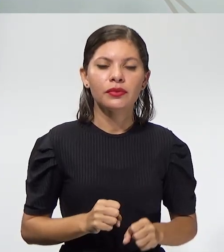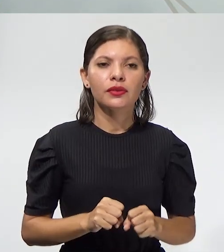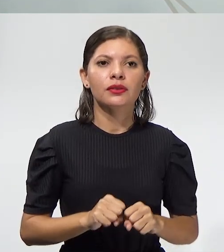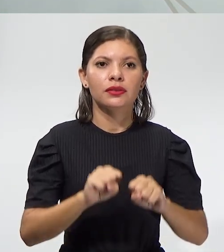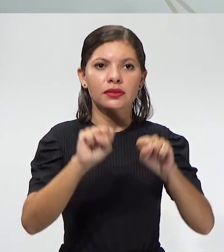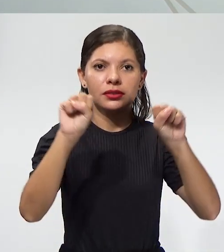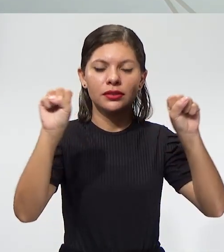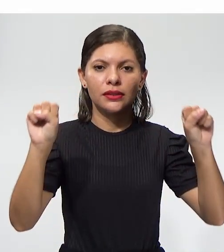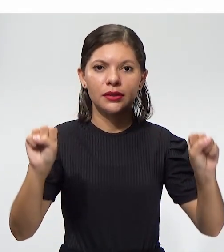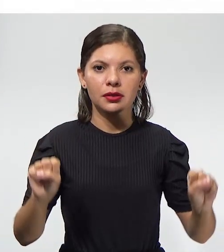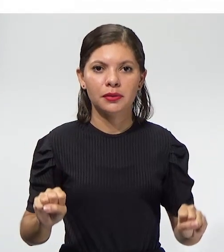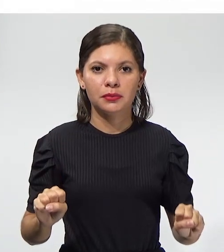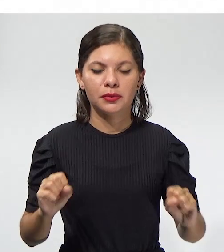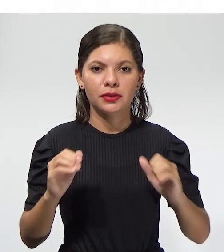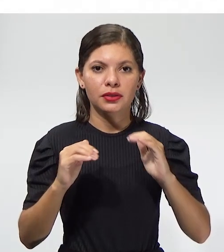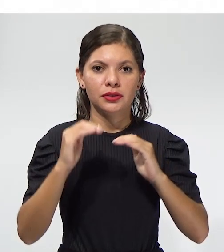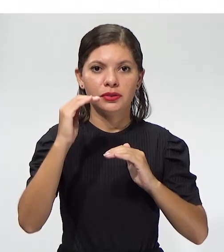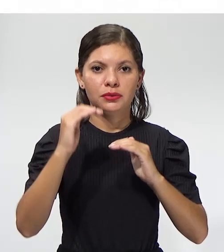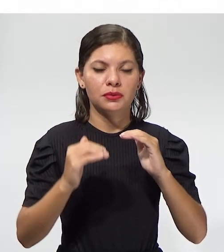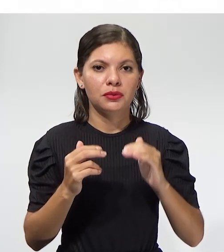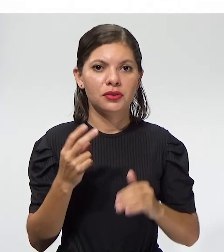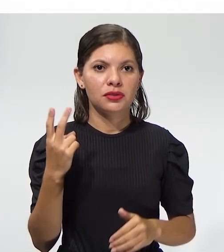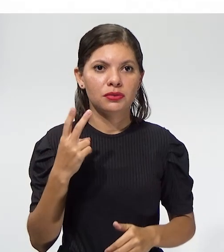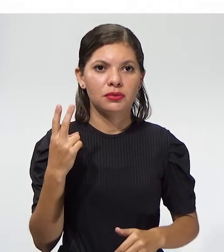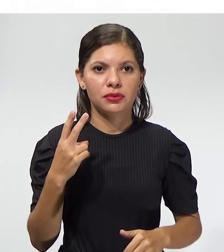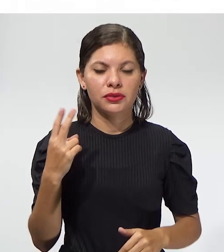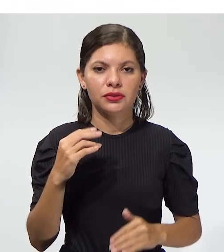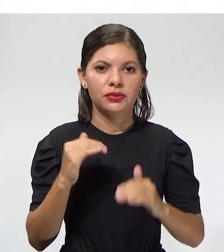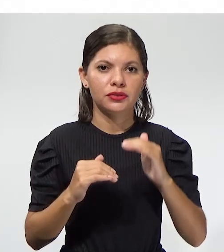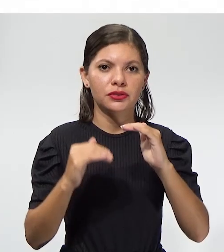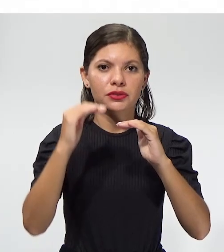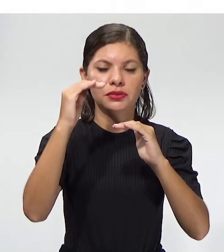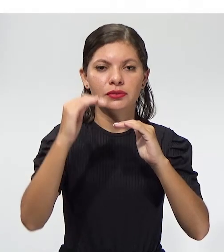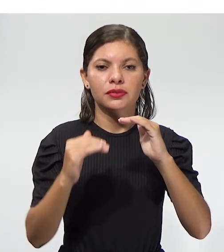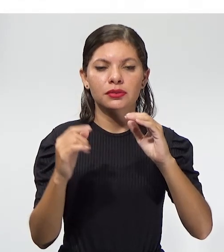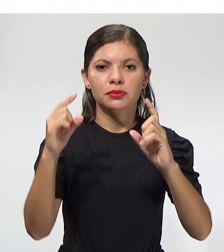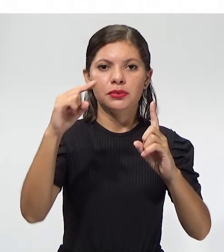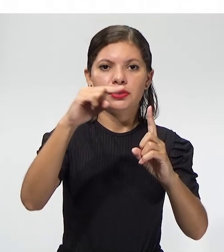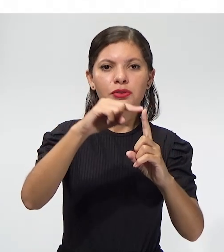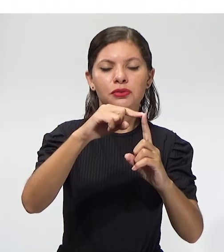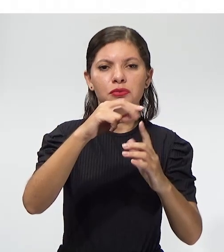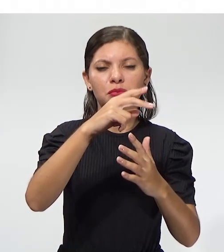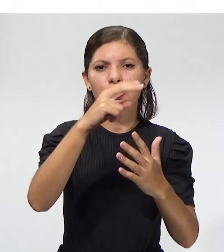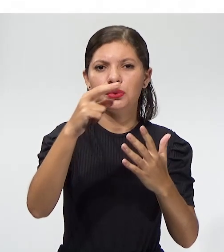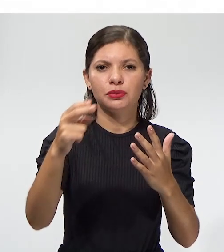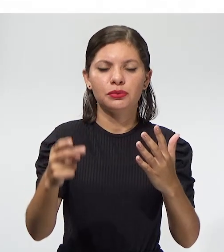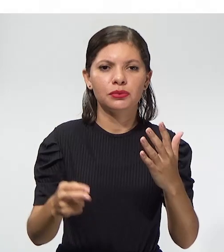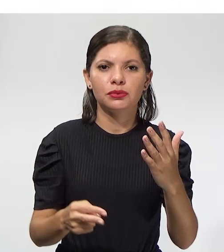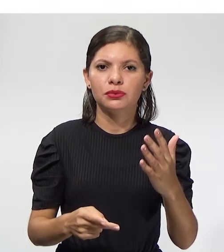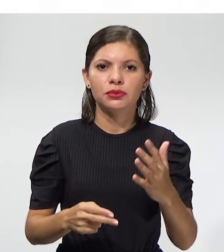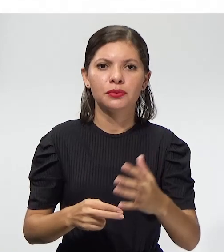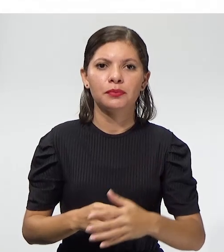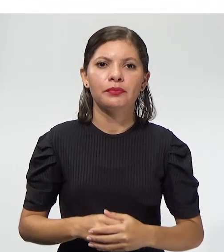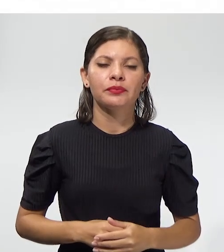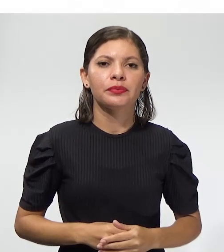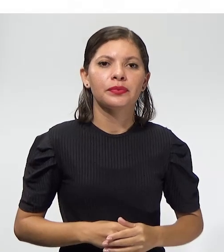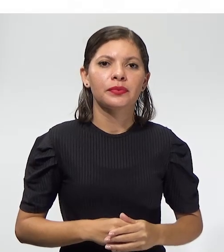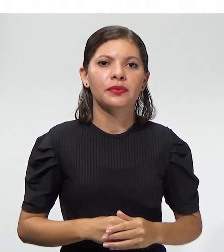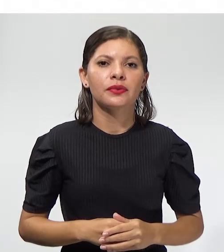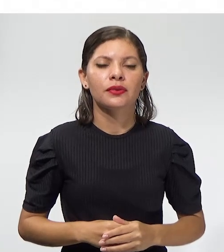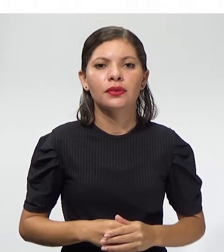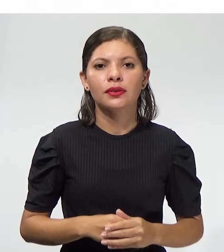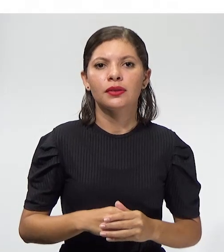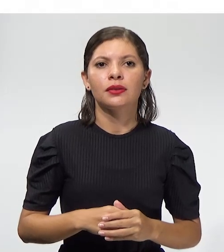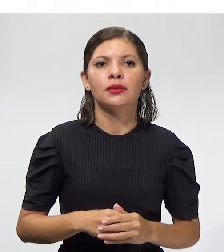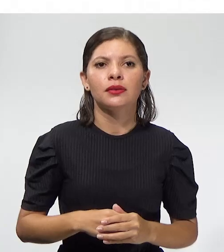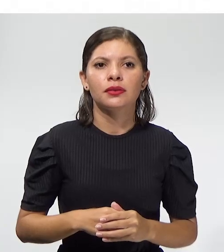Então, aqui no nível da interdisciplinaridade, são sistemas de pelo menos aqui 2 níveis, também com objetivos múltiplos,